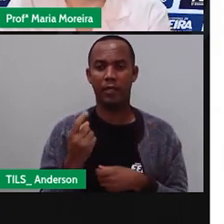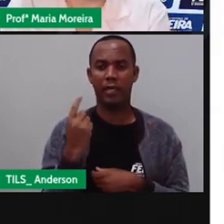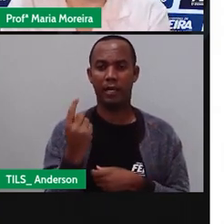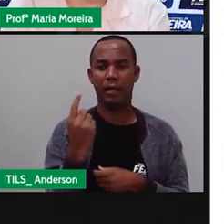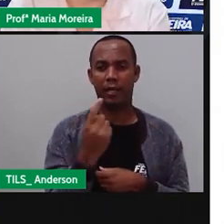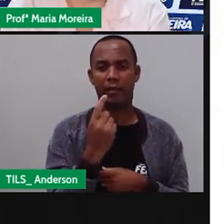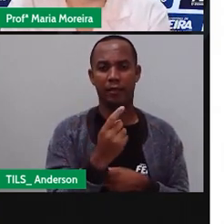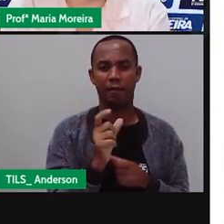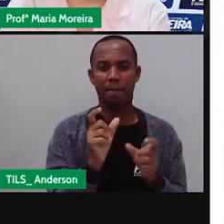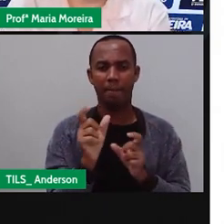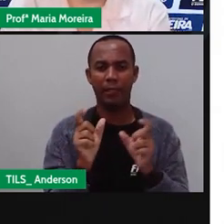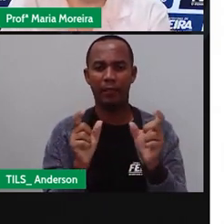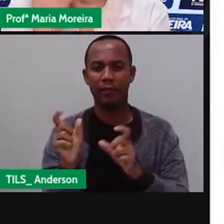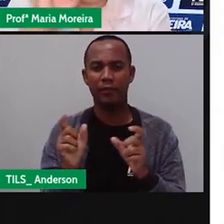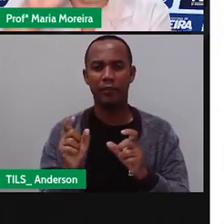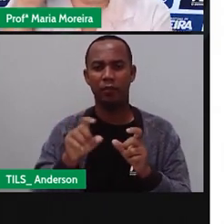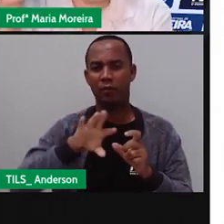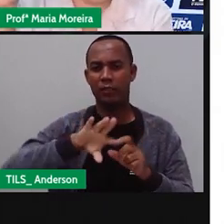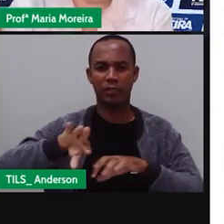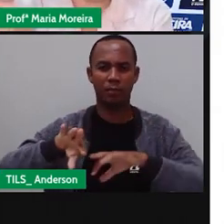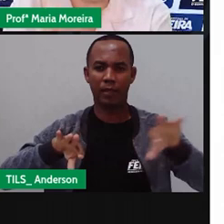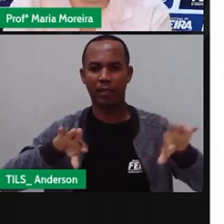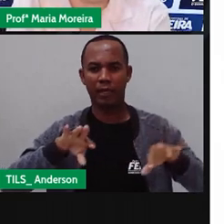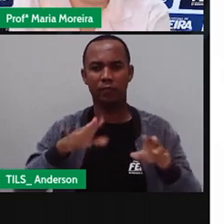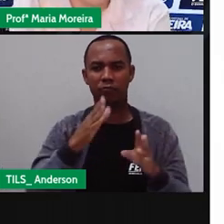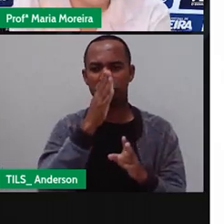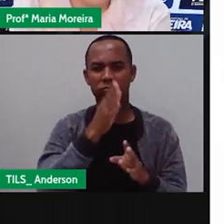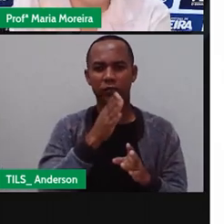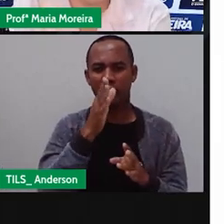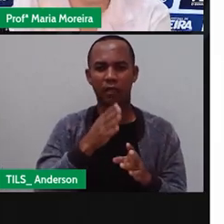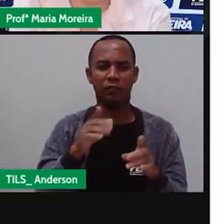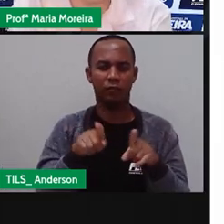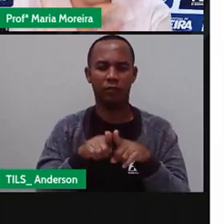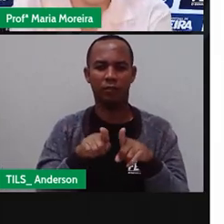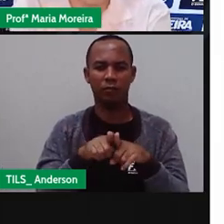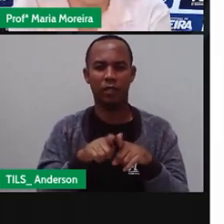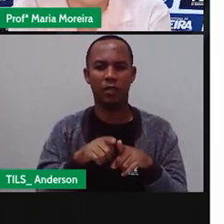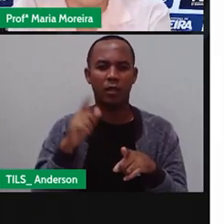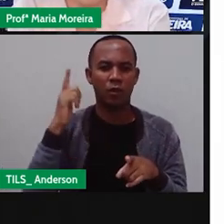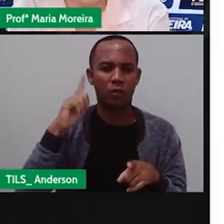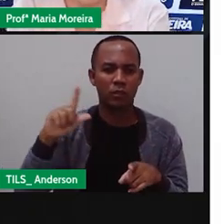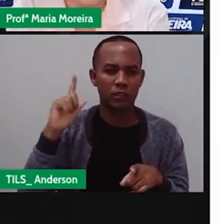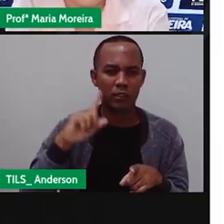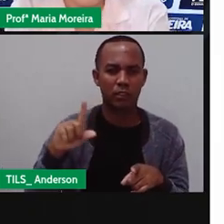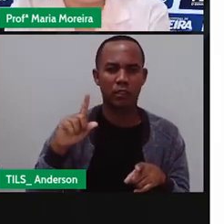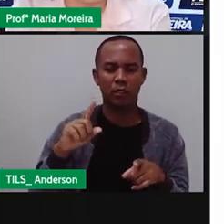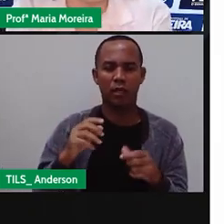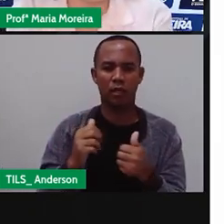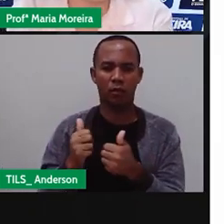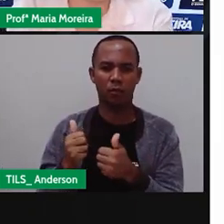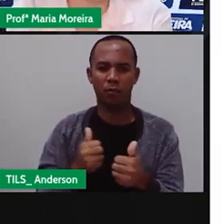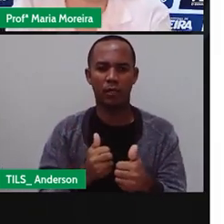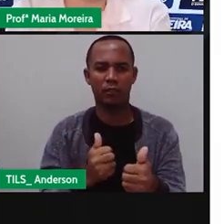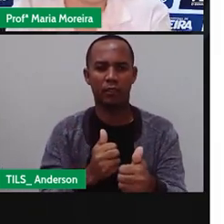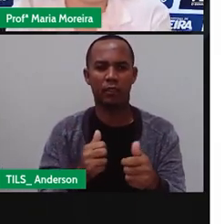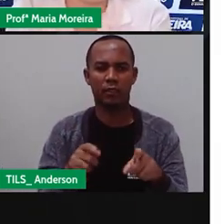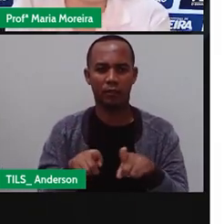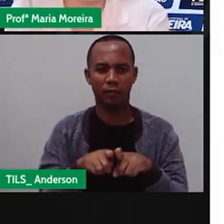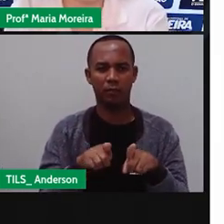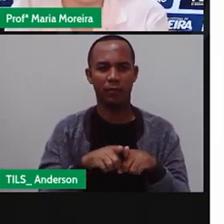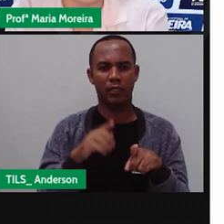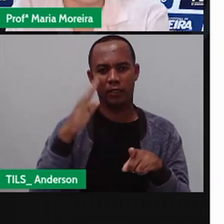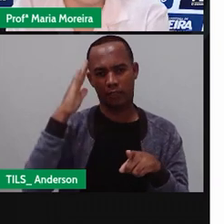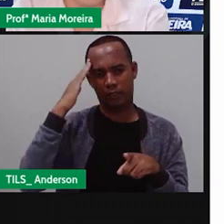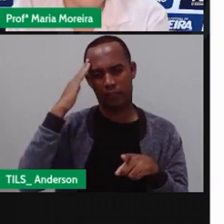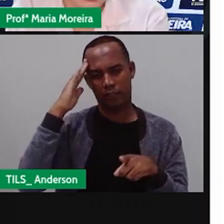pedacinho foi separado por um traço. No caso aqui, a professora recorte para vocês, tá? Para que vocês consigam acompanhar melhor, para que possamos entender bem